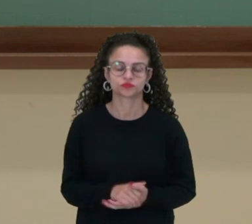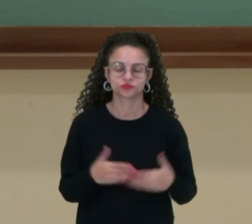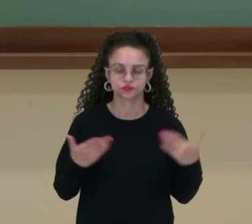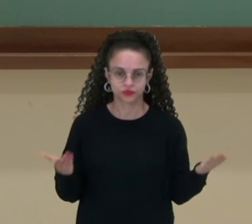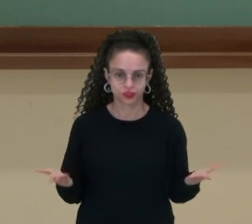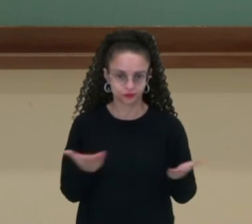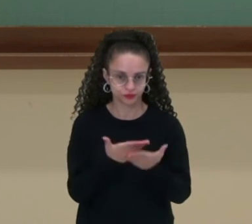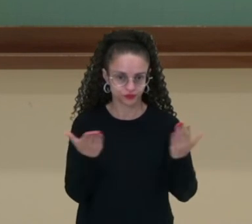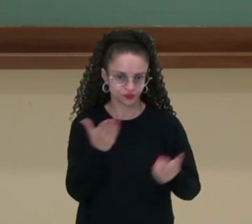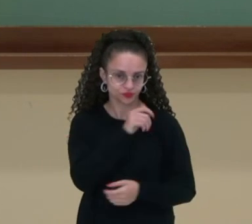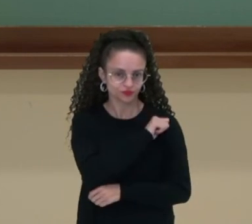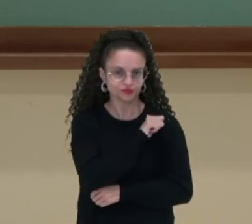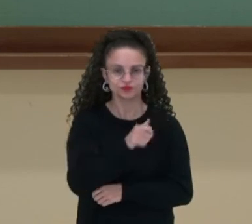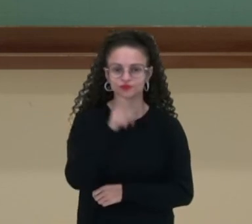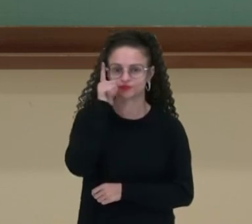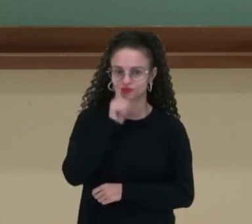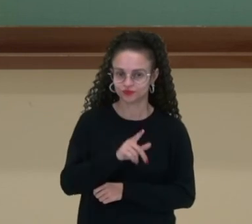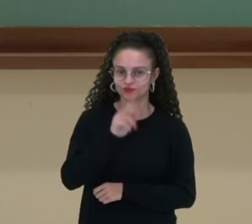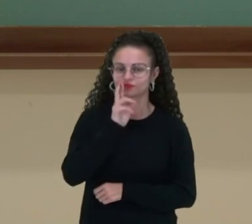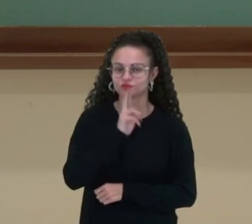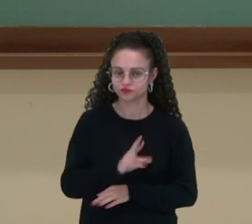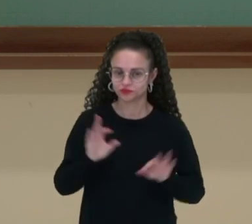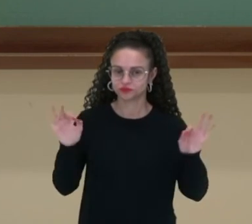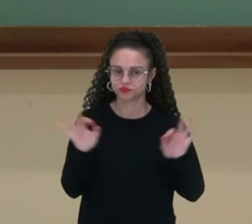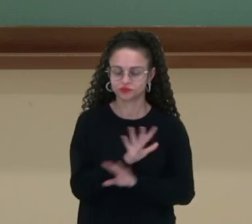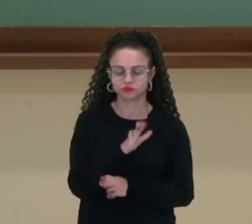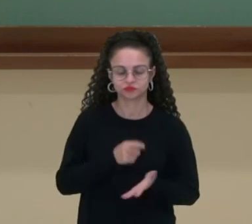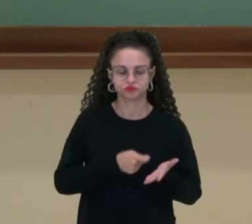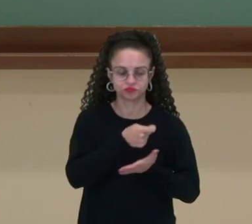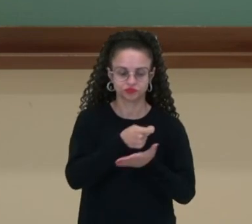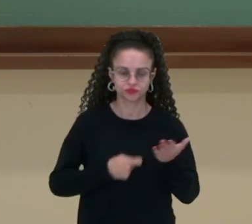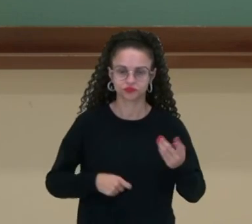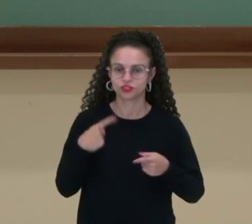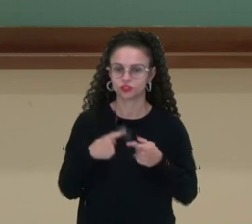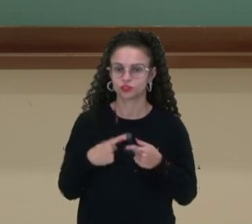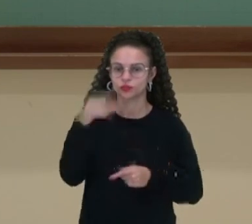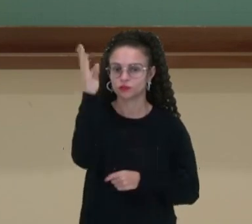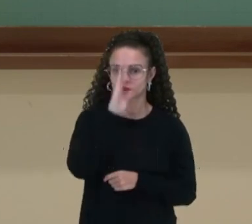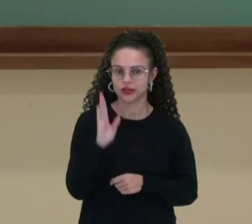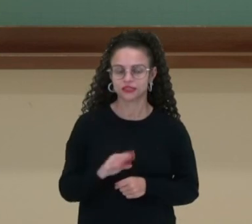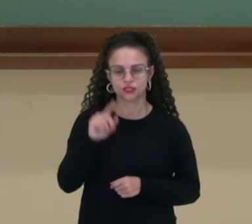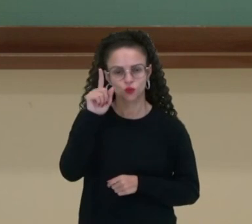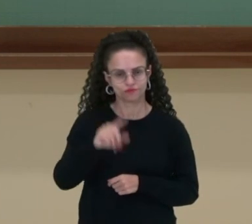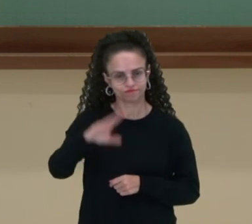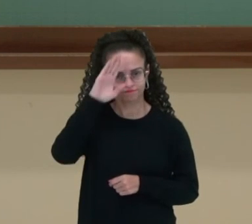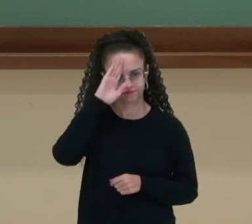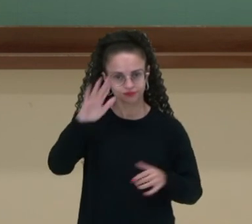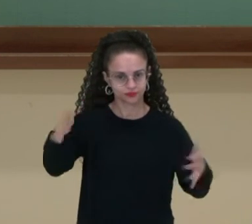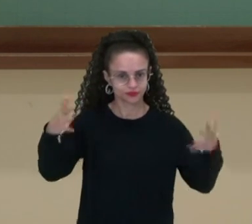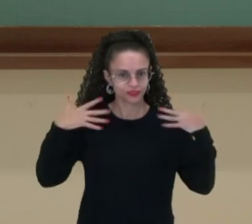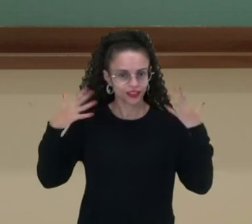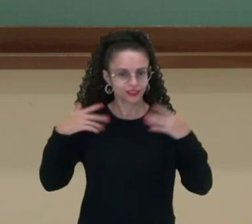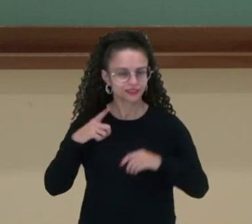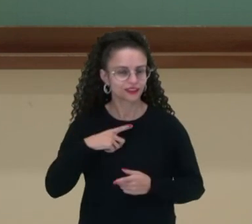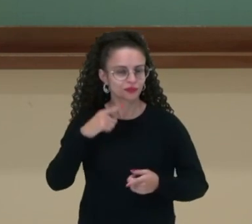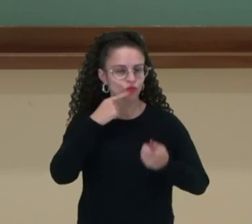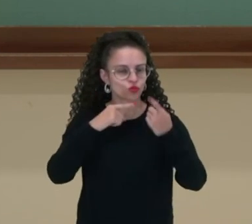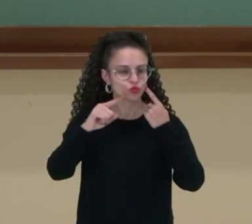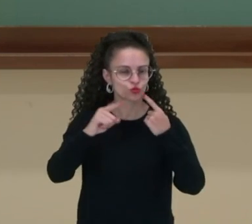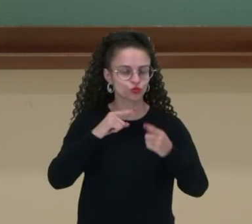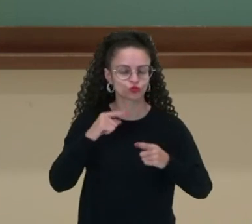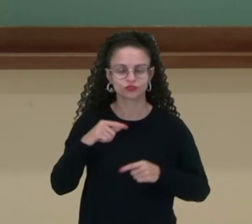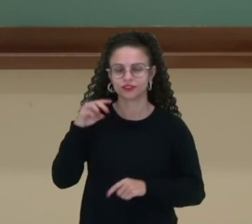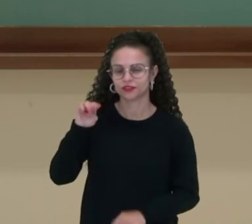Então, meus queridos alunos, conseguiram colocar então no seu caderno por que o Brasil é um país, no geral, quente? Inclusive tem aquela música, né, da música